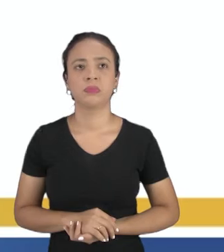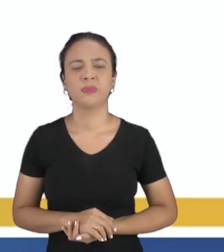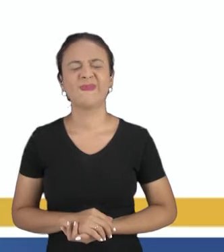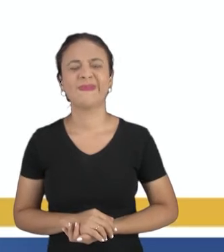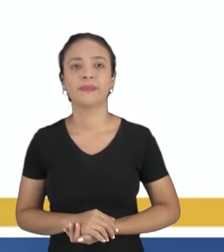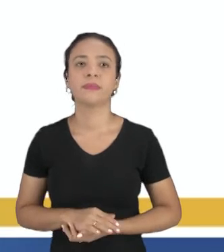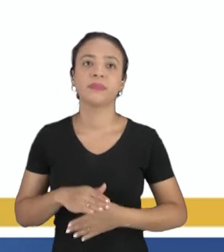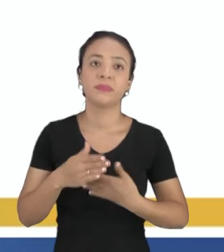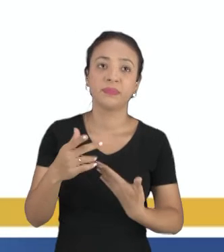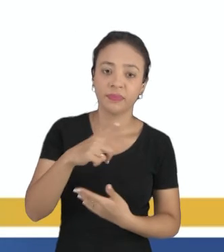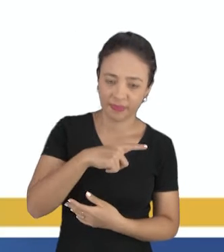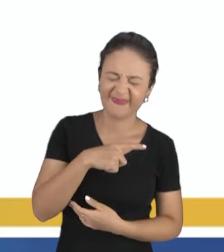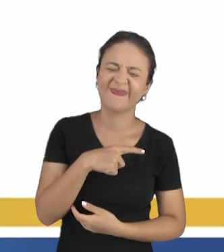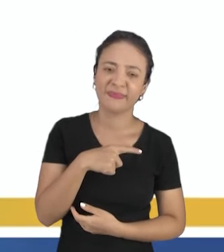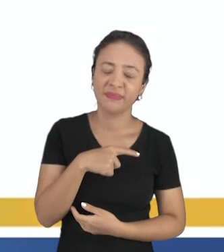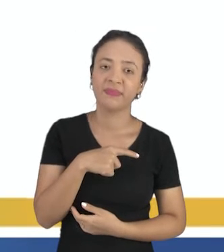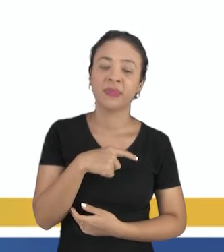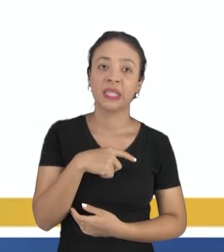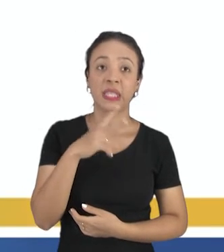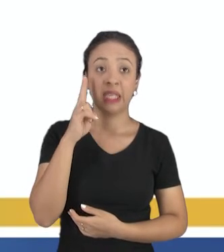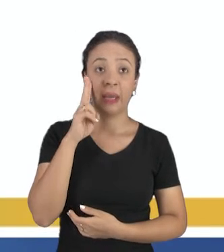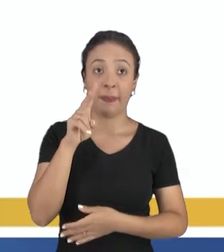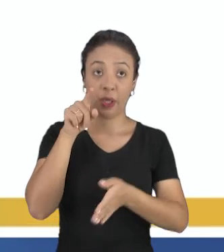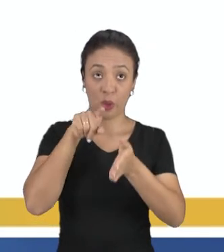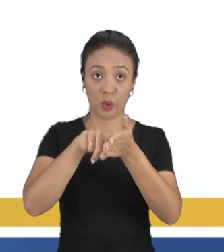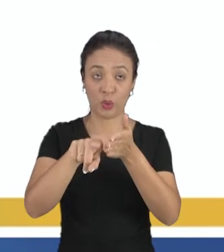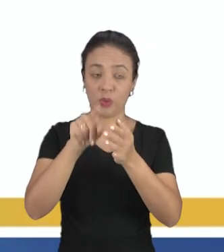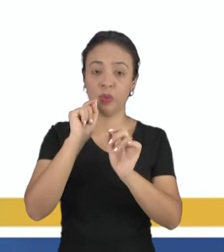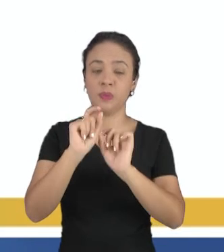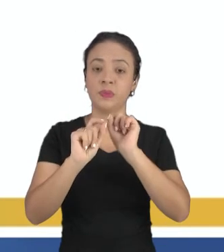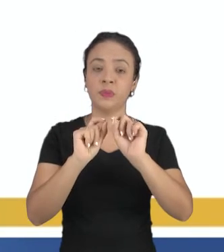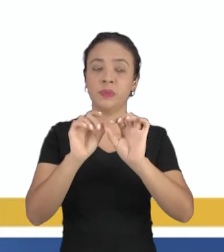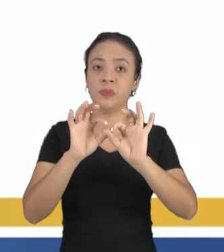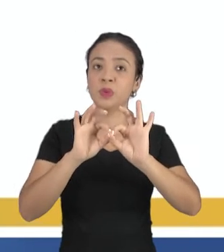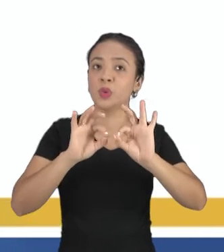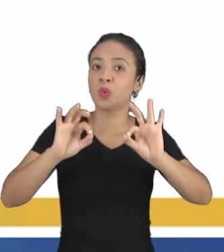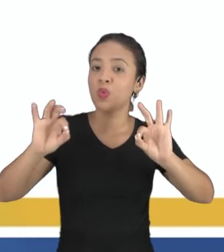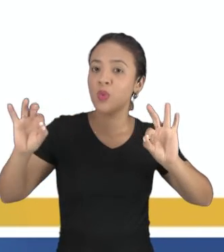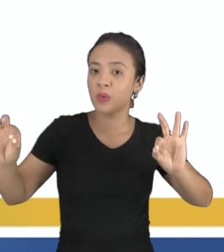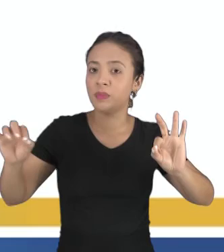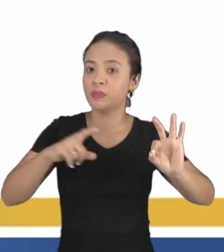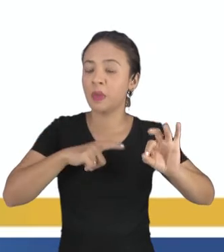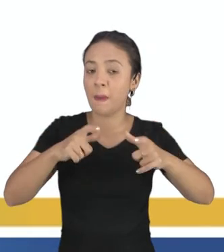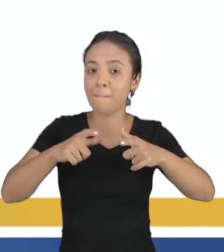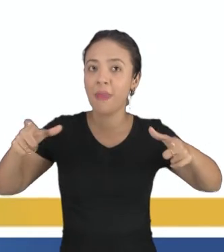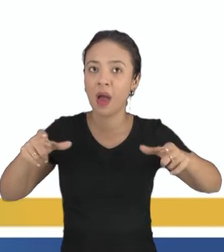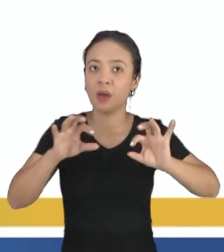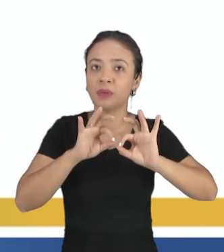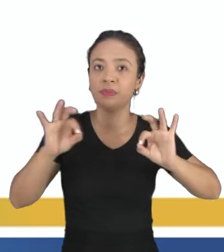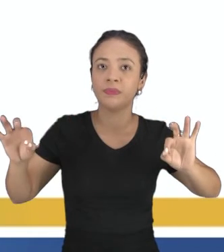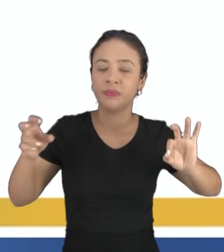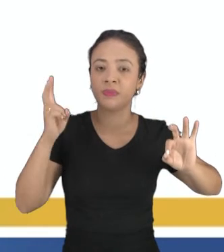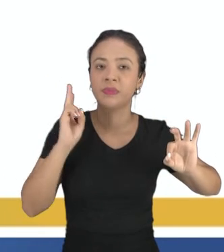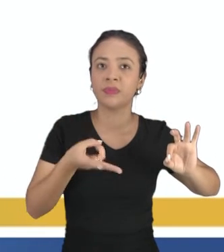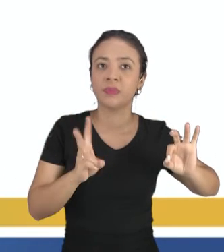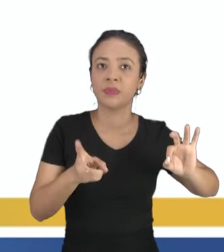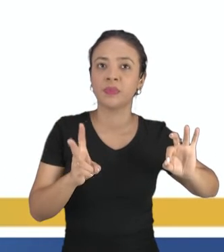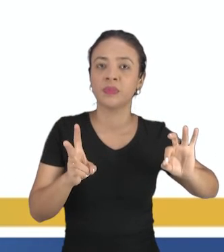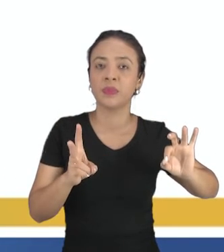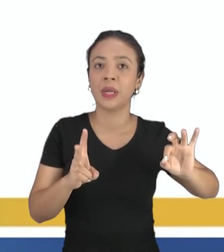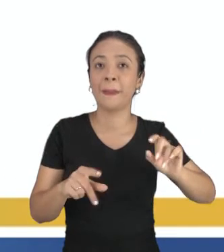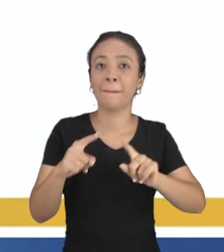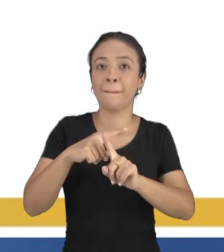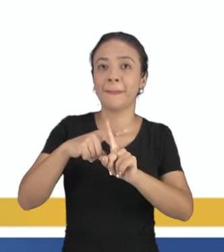Pelo que eu vi na questão, tá? O comprimento, o lado maior, sempre se cai